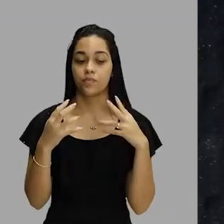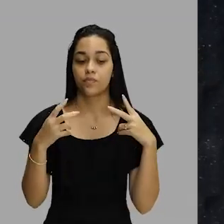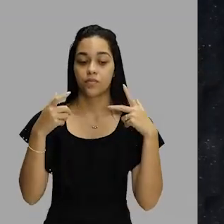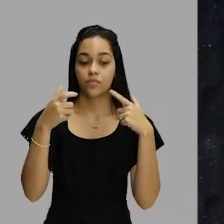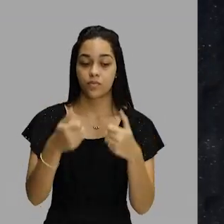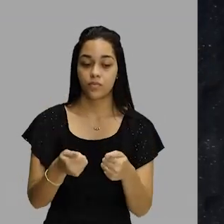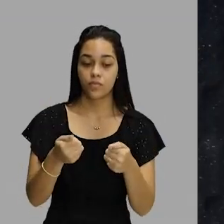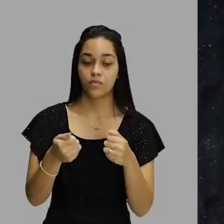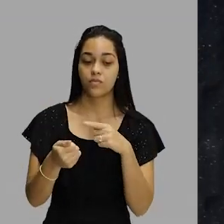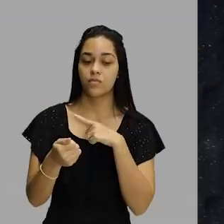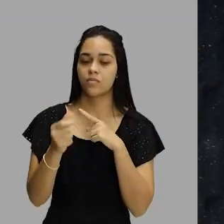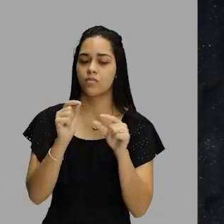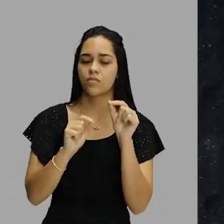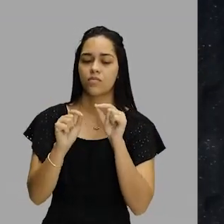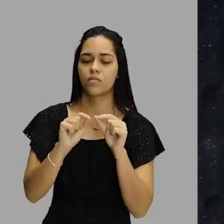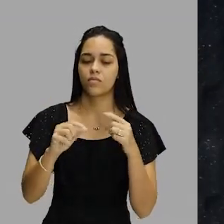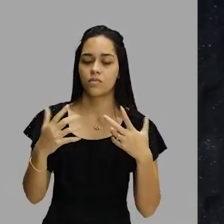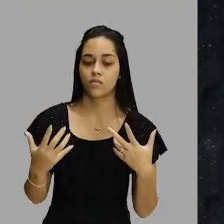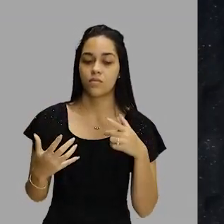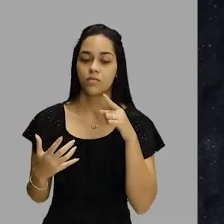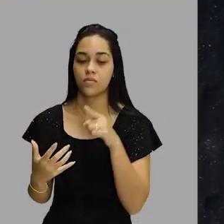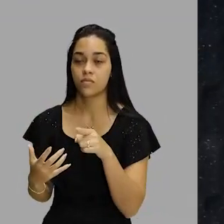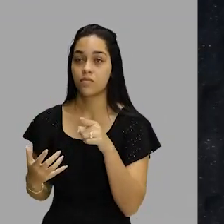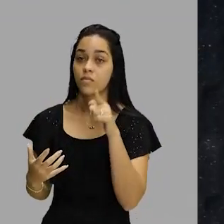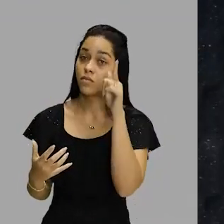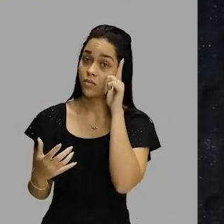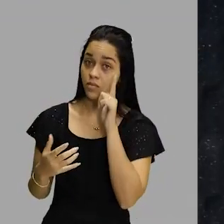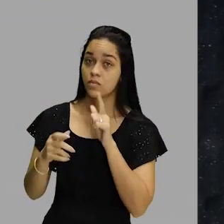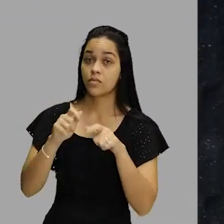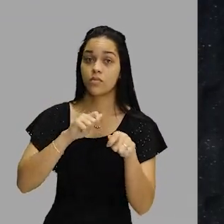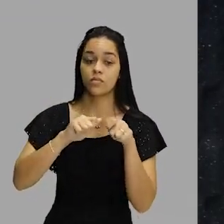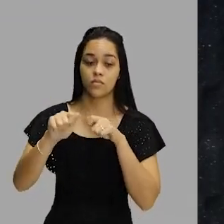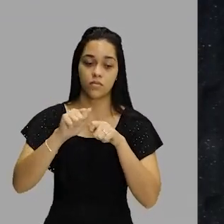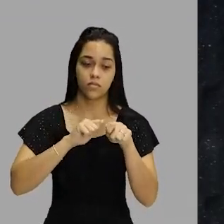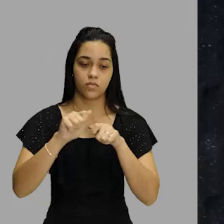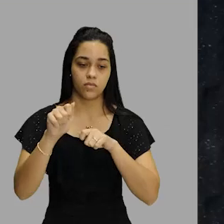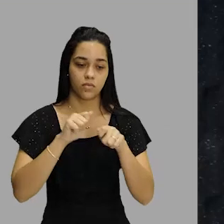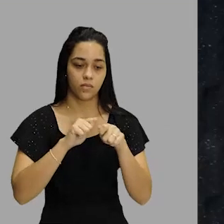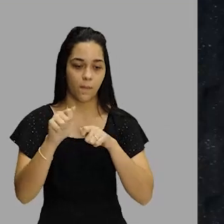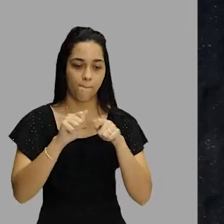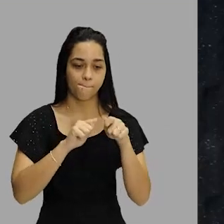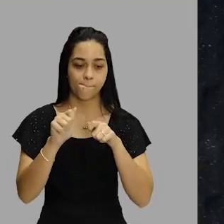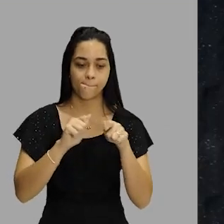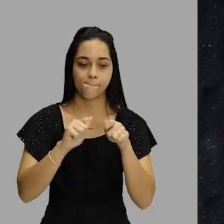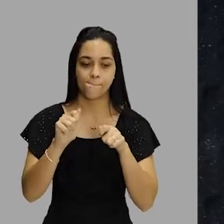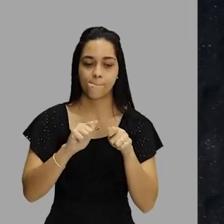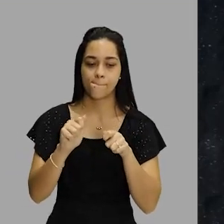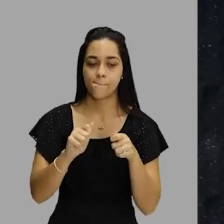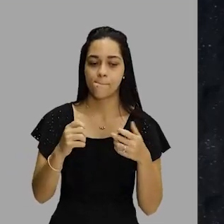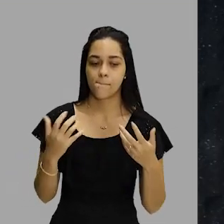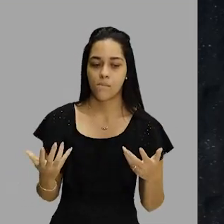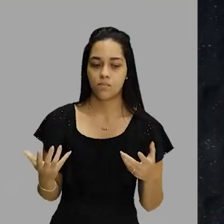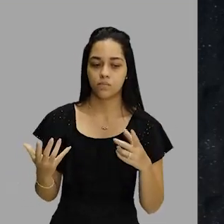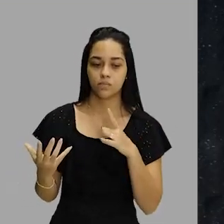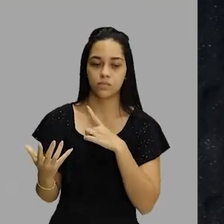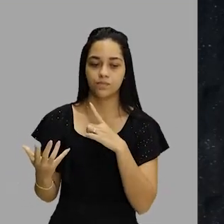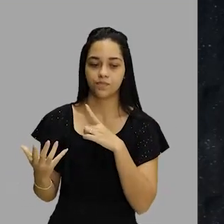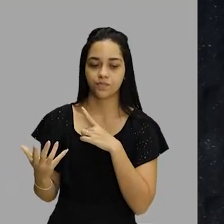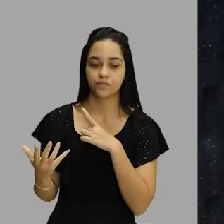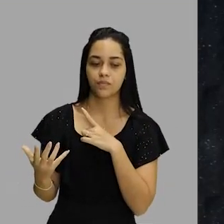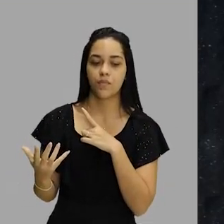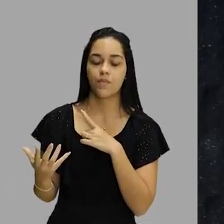tecido muscular que você consegue controlar, né, controlar a sua contração, o